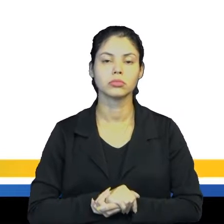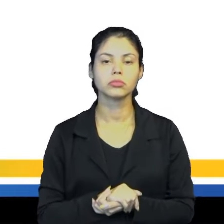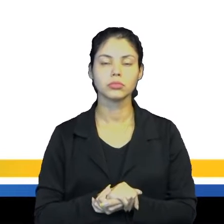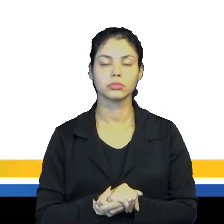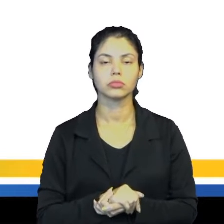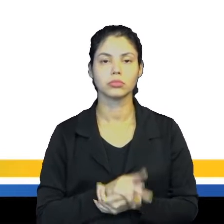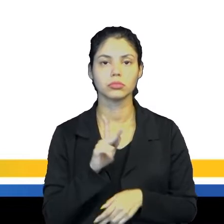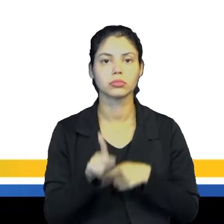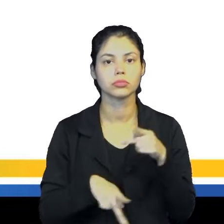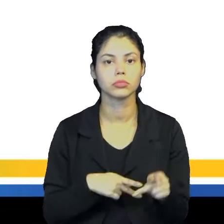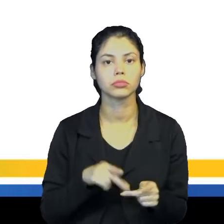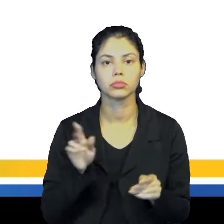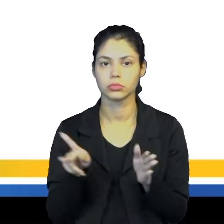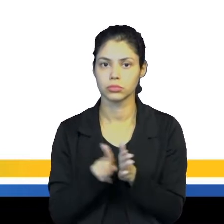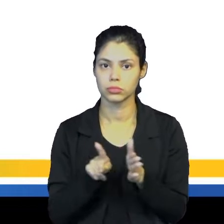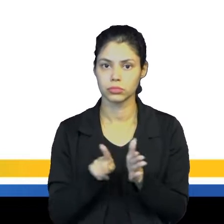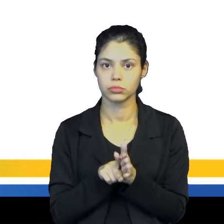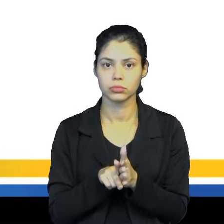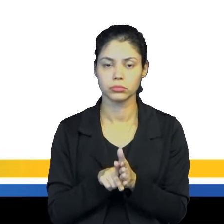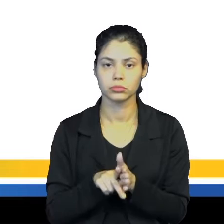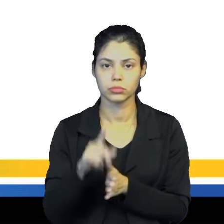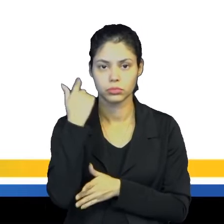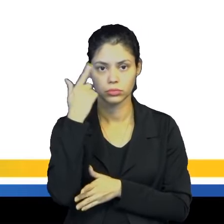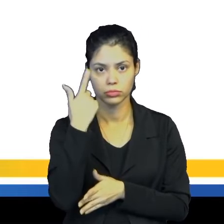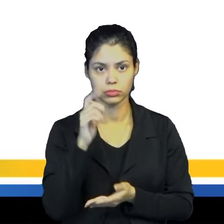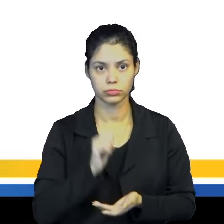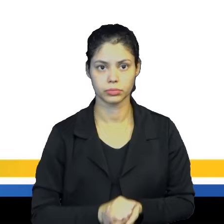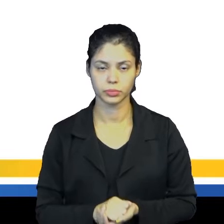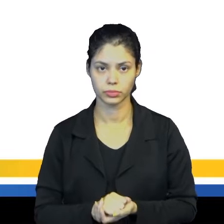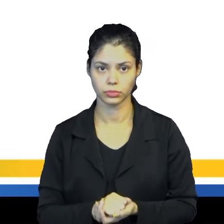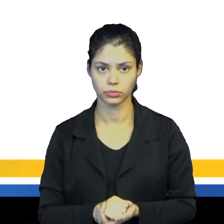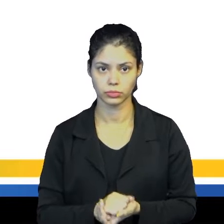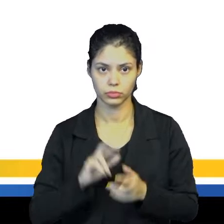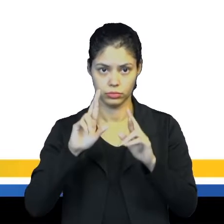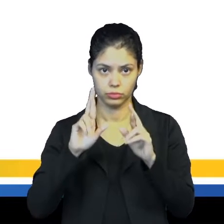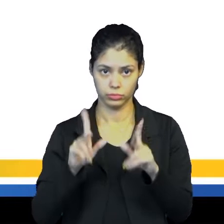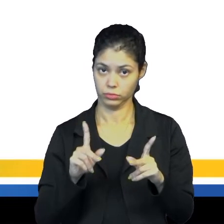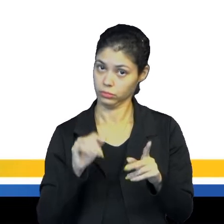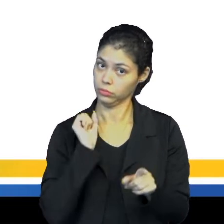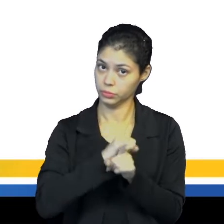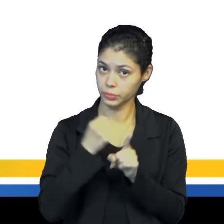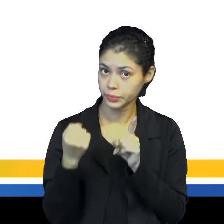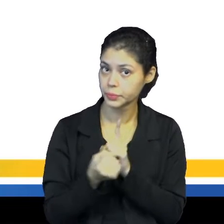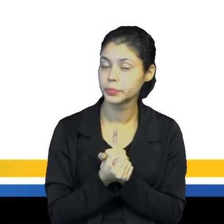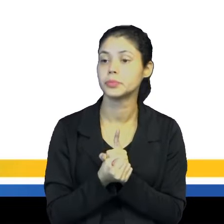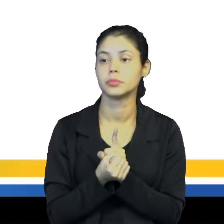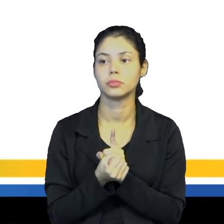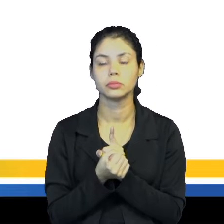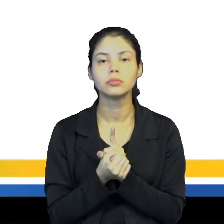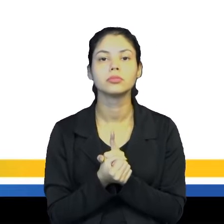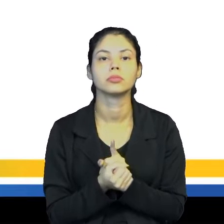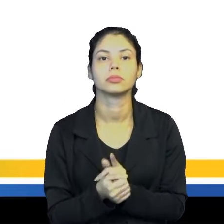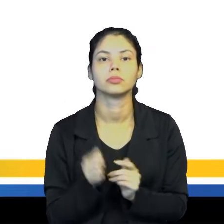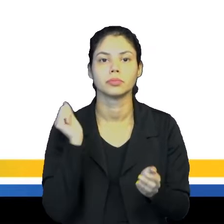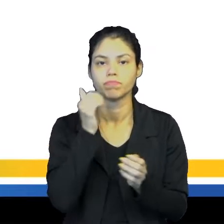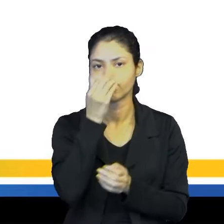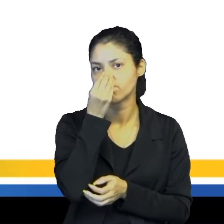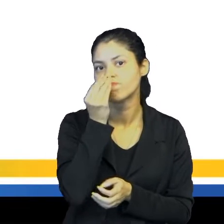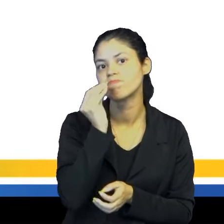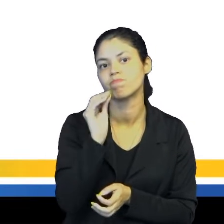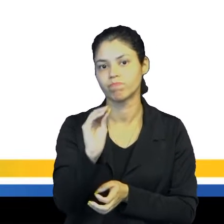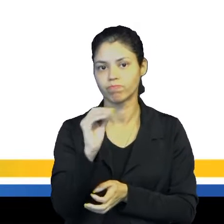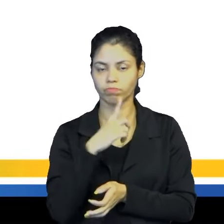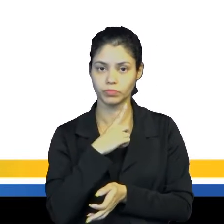população habitante das colônias espanholas. As diferenças sociais, as